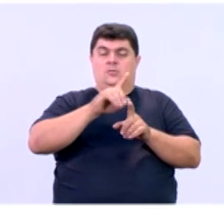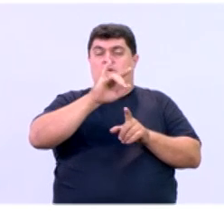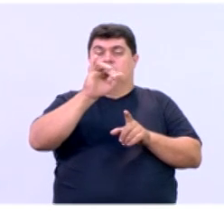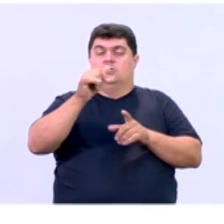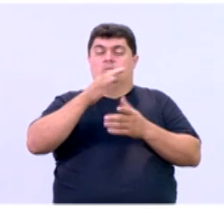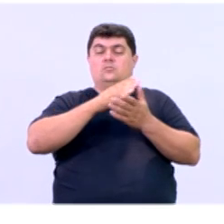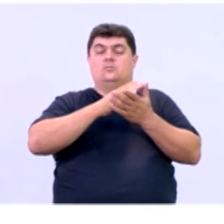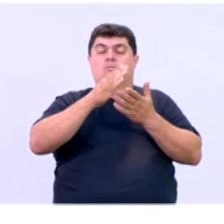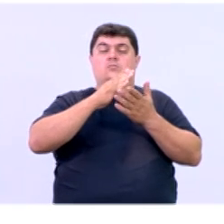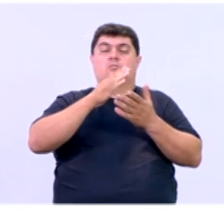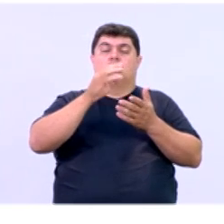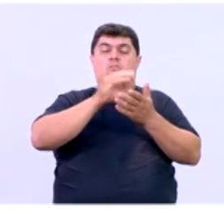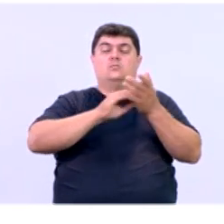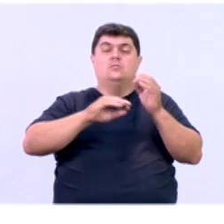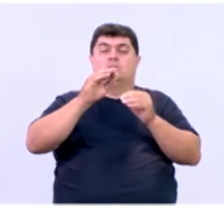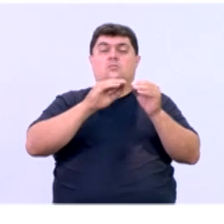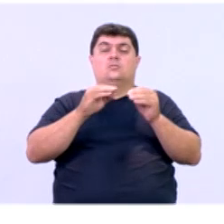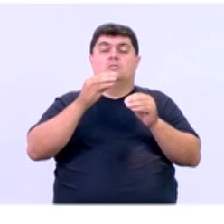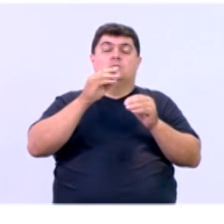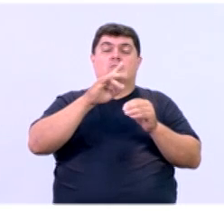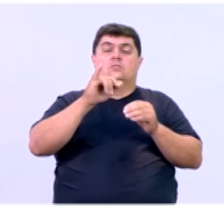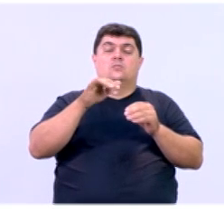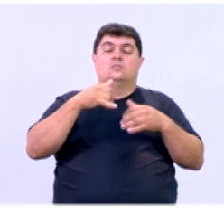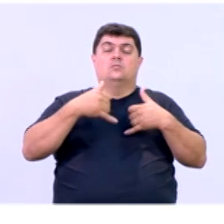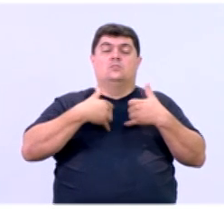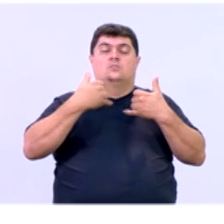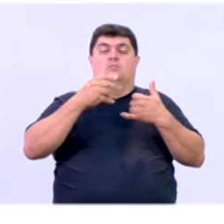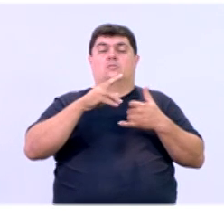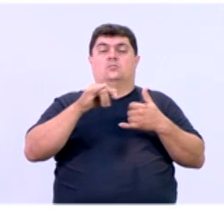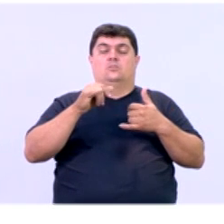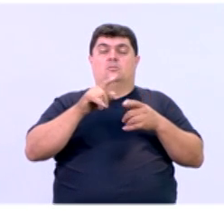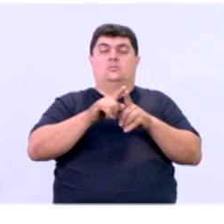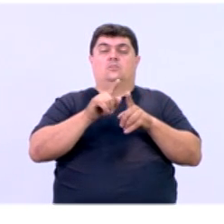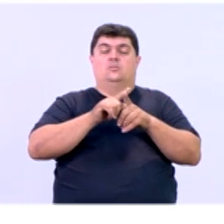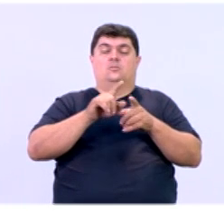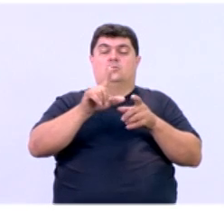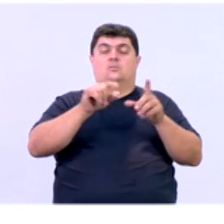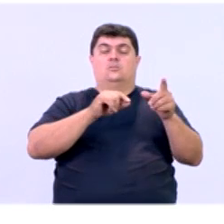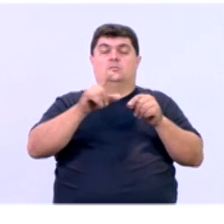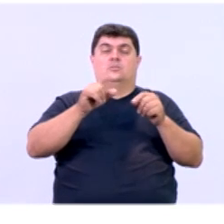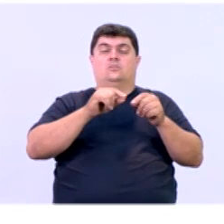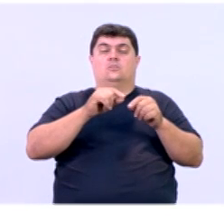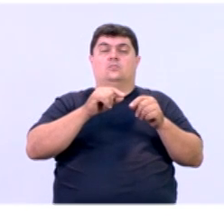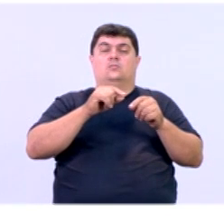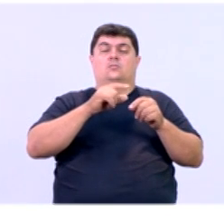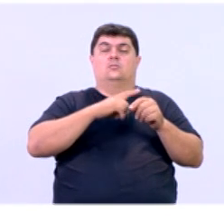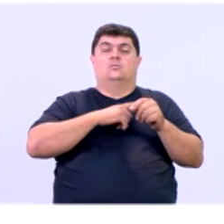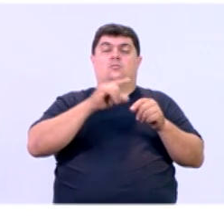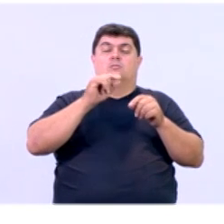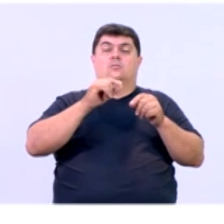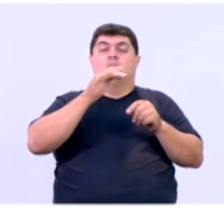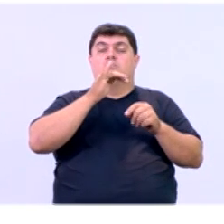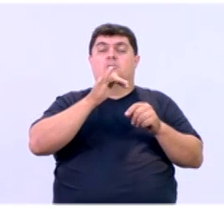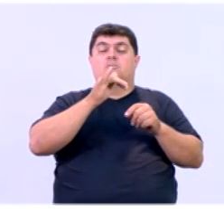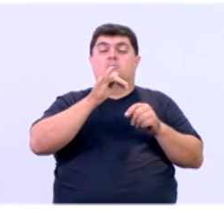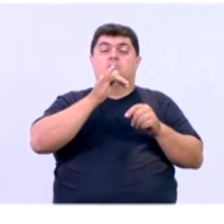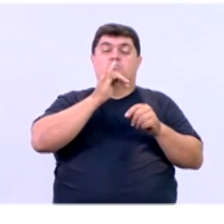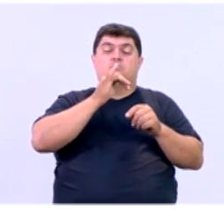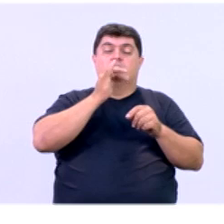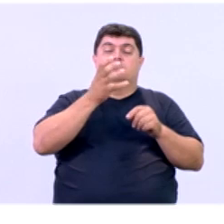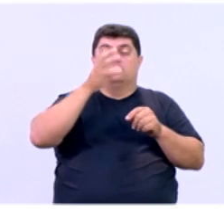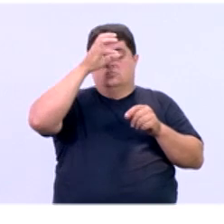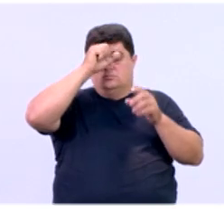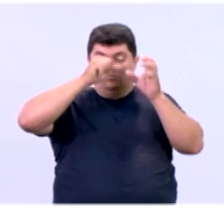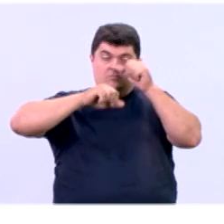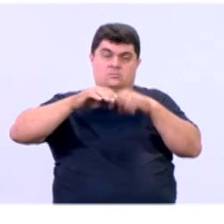de nascimento para ser escolhida. E eu tenho uma seleção do que eu tenho interesse em aprender mais.